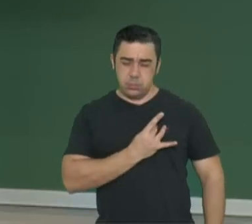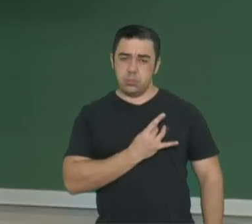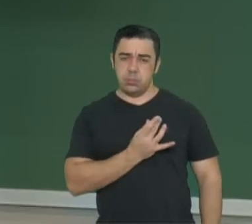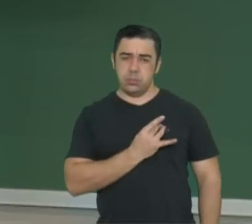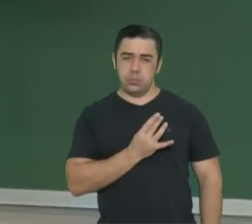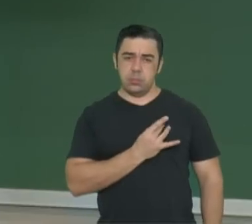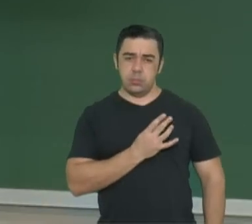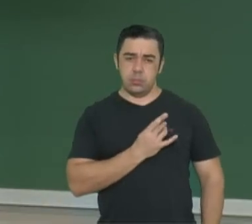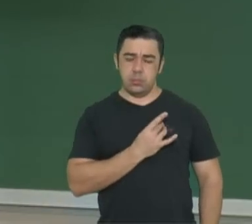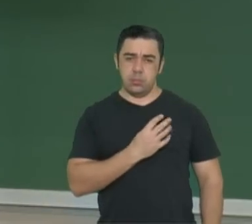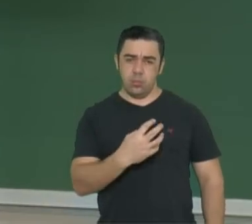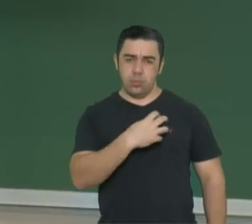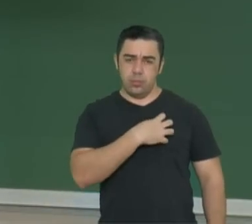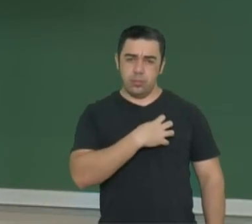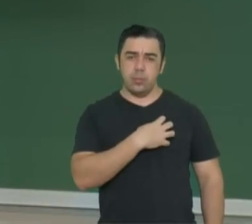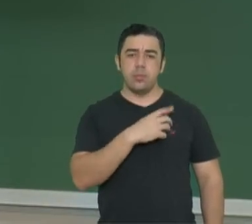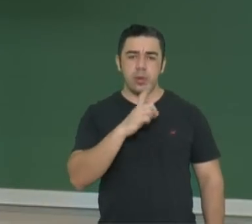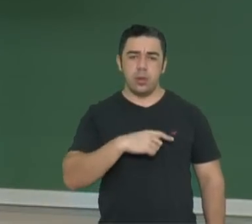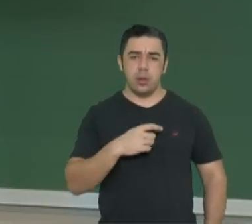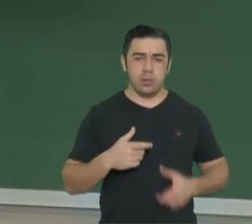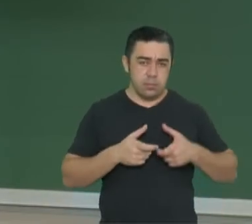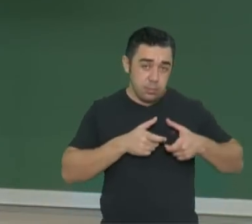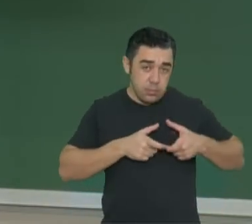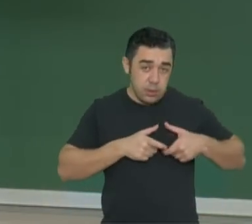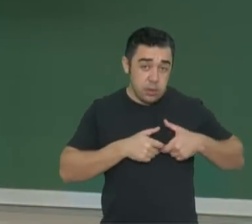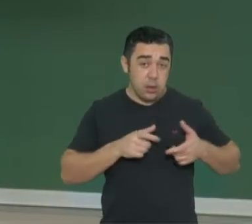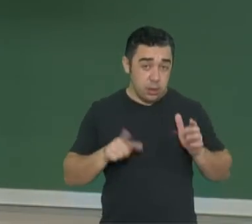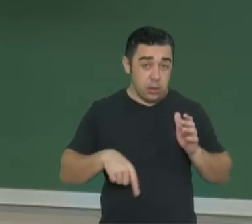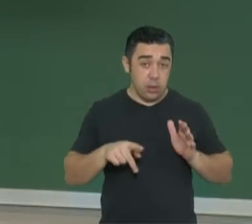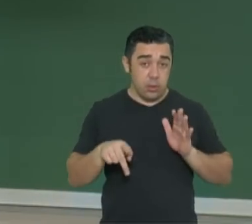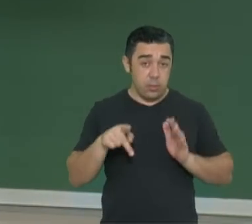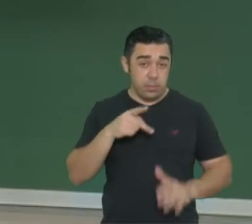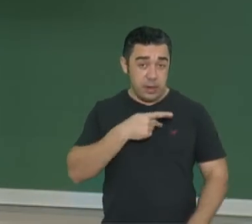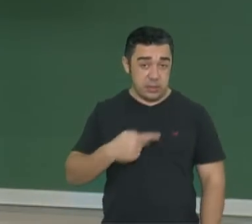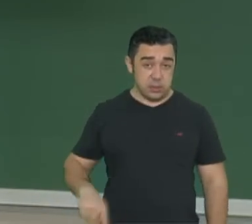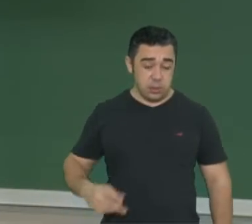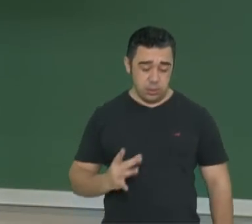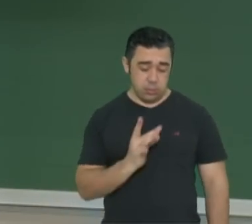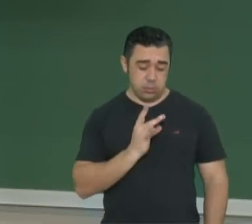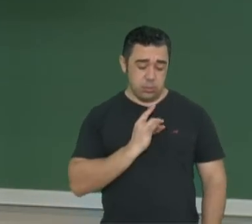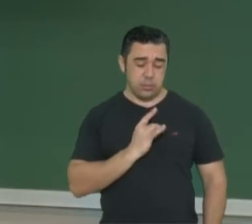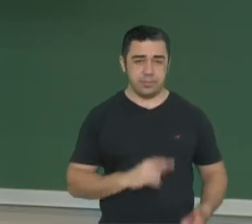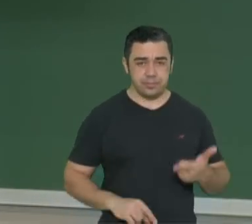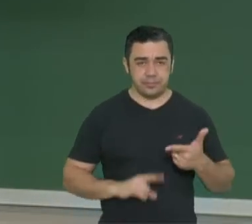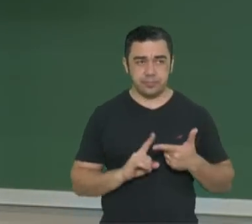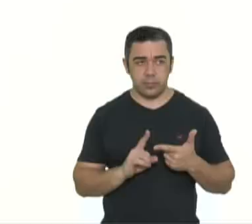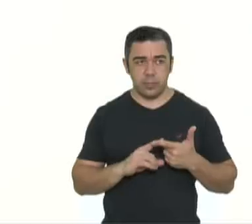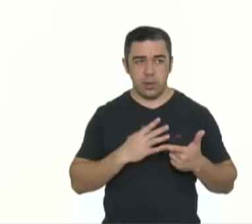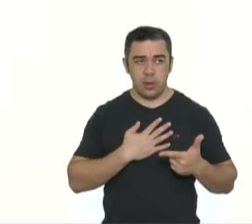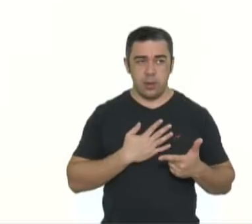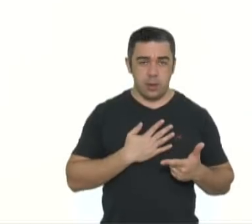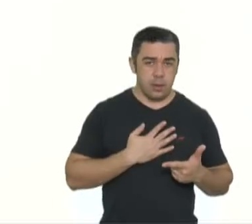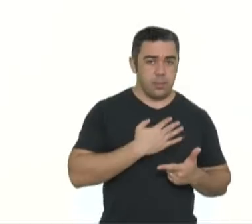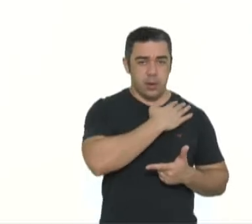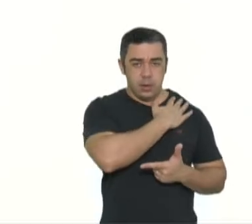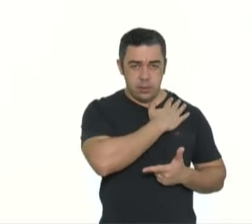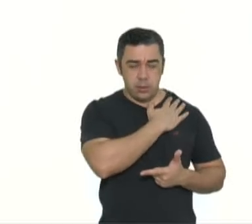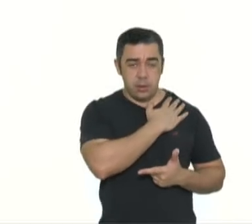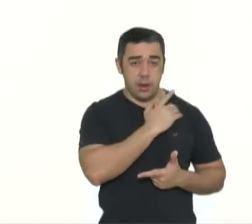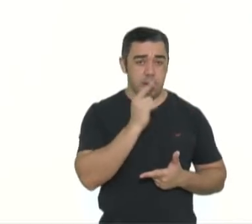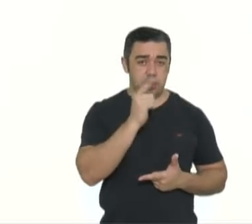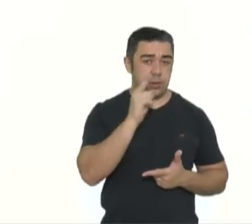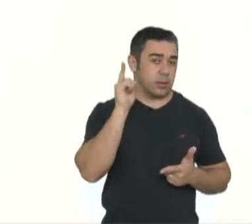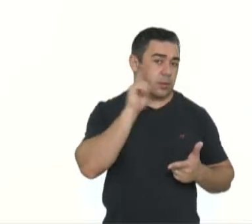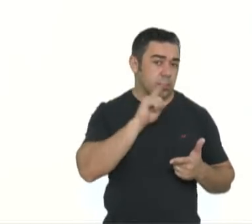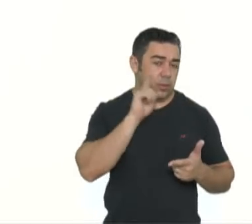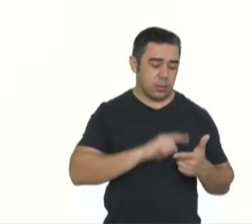do Cruzeiro do Sul, recebida do presidente. Militares pró-Estados Unidos e